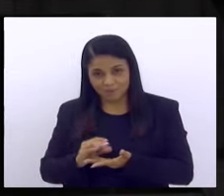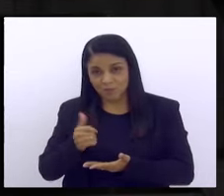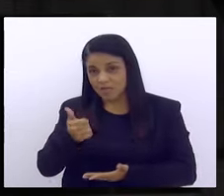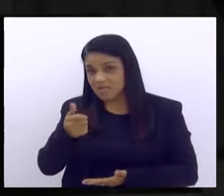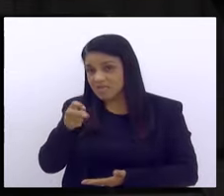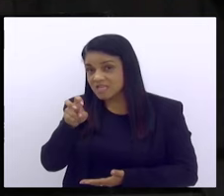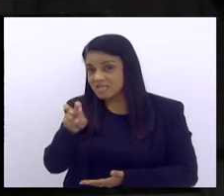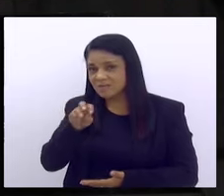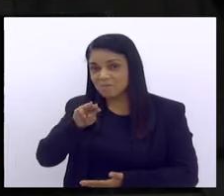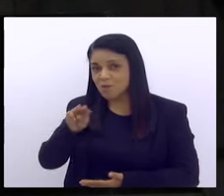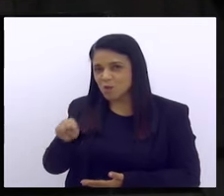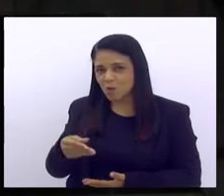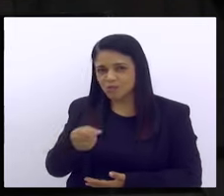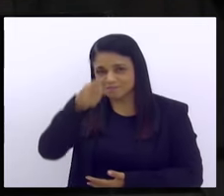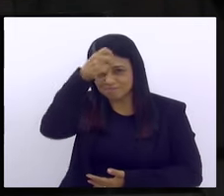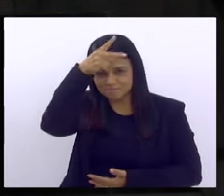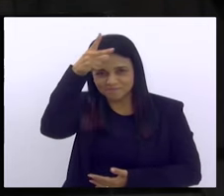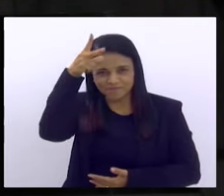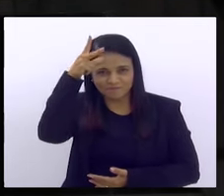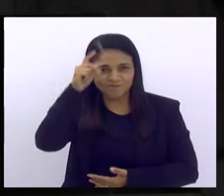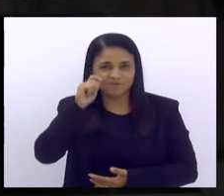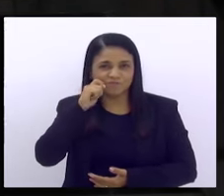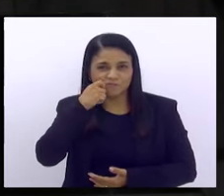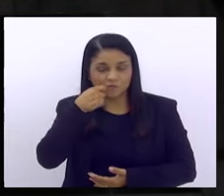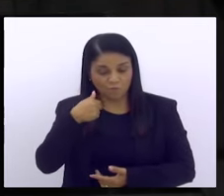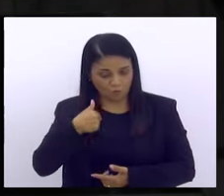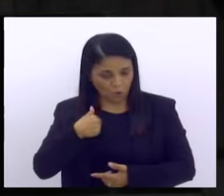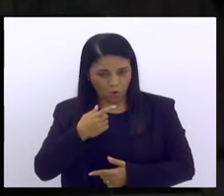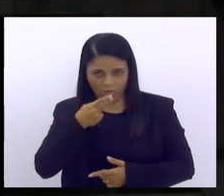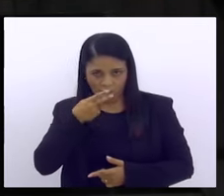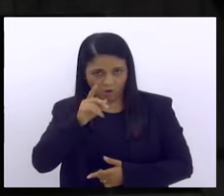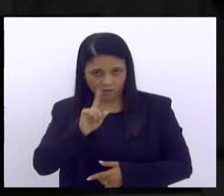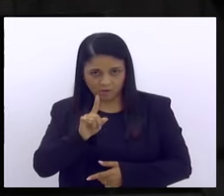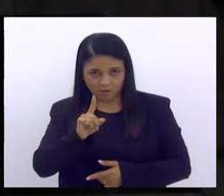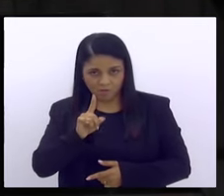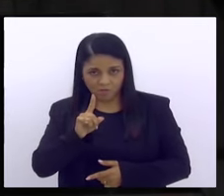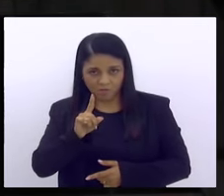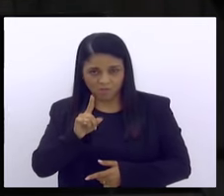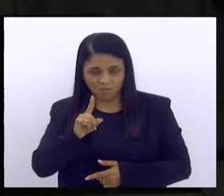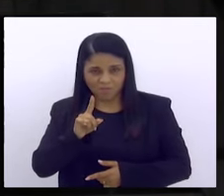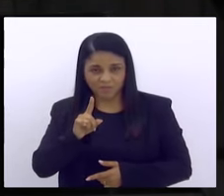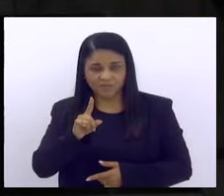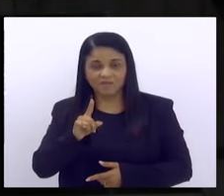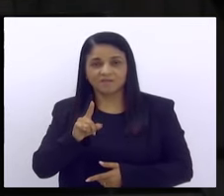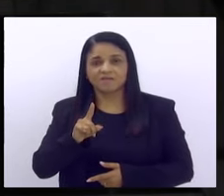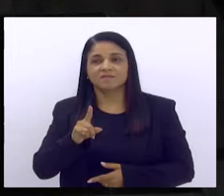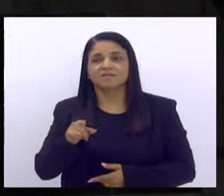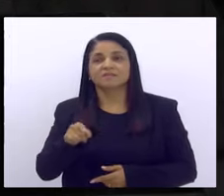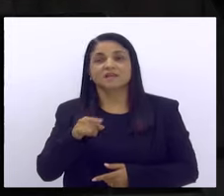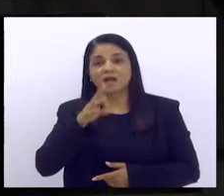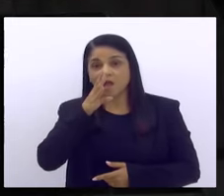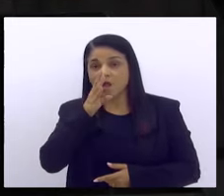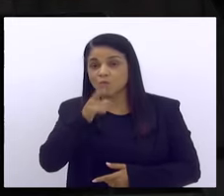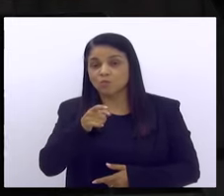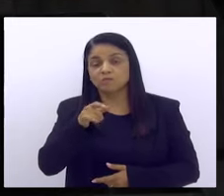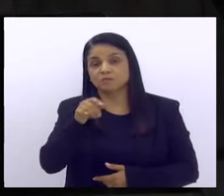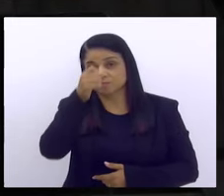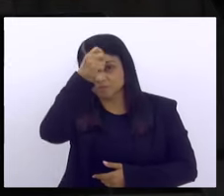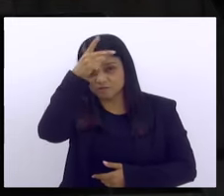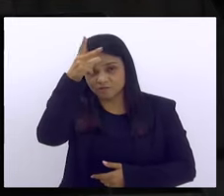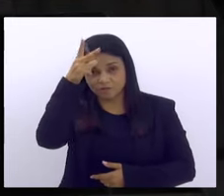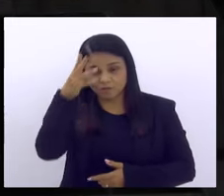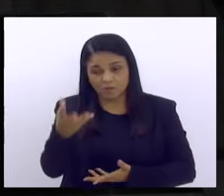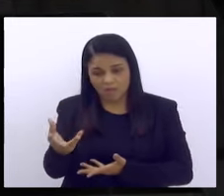Paes. Não sou eu que estou falando, não. Delação premiada, a qual acusa o prefeito do Rio de Janeiro de receber 15 milhões da